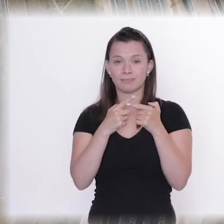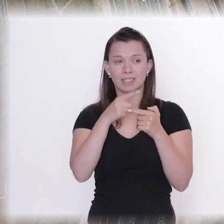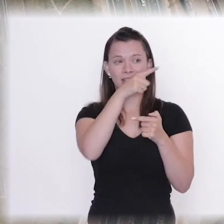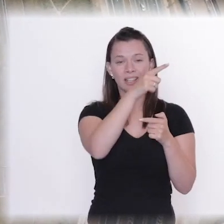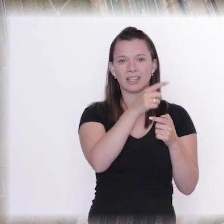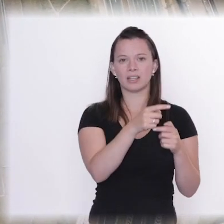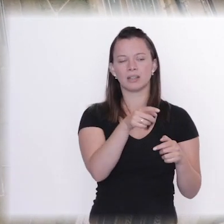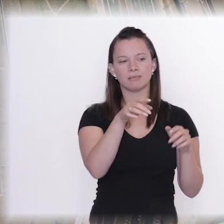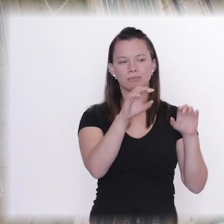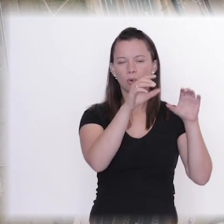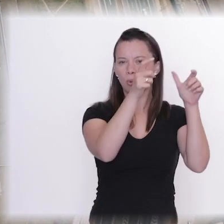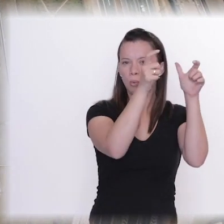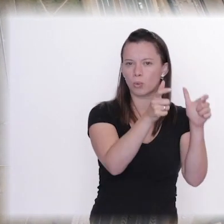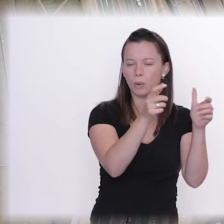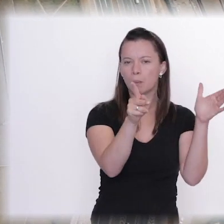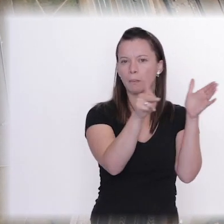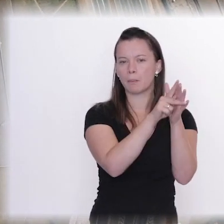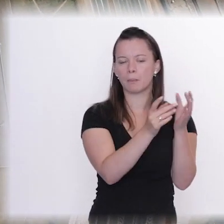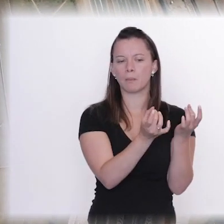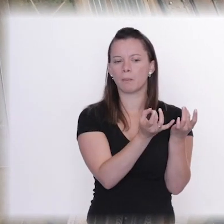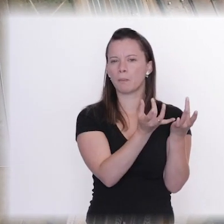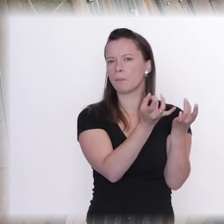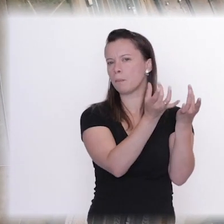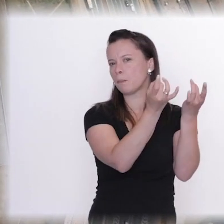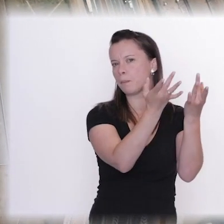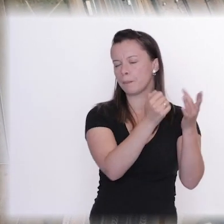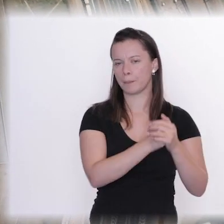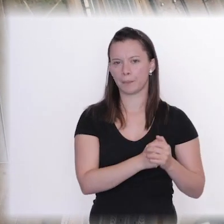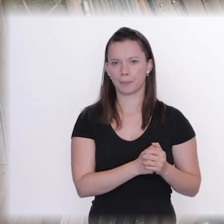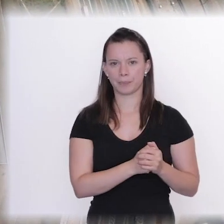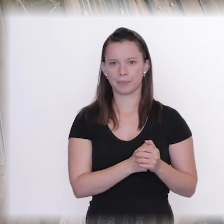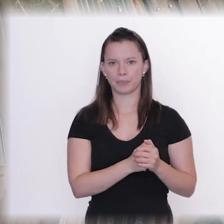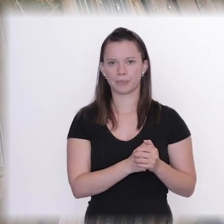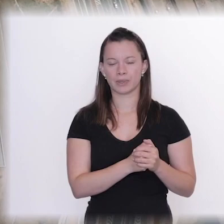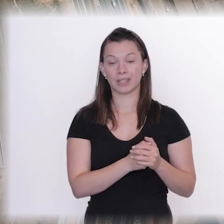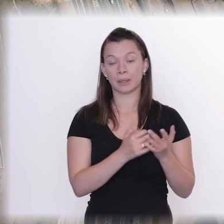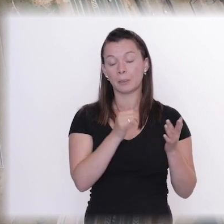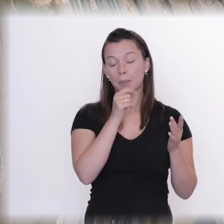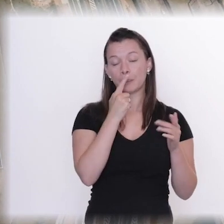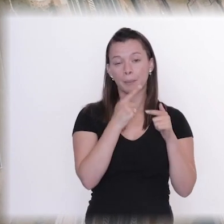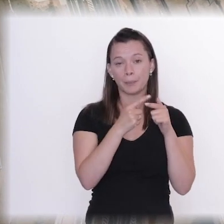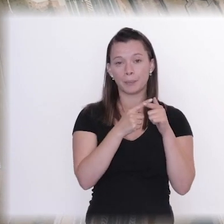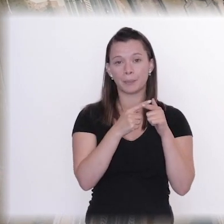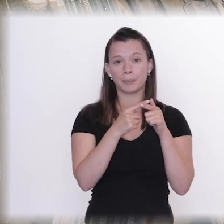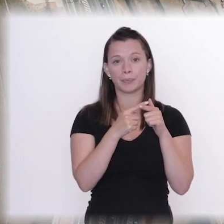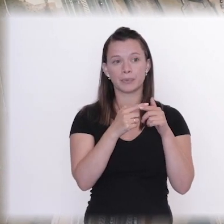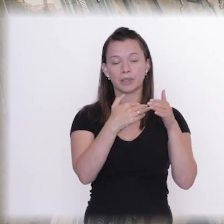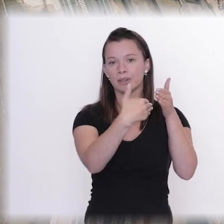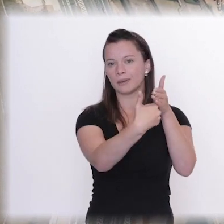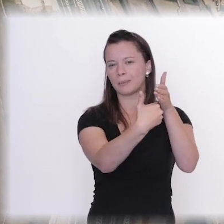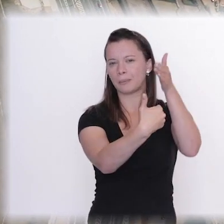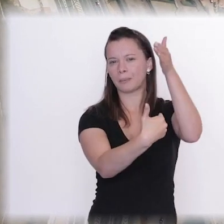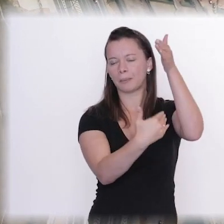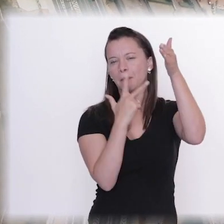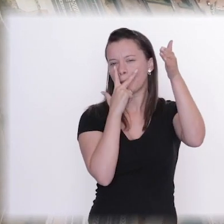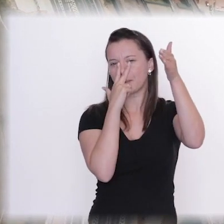consumo, ele vira um monumento em que existe uma catraca que separa quem pode entrar e quem não pode entrar.